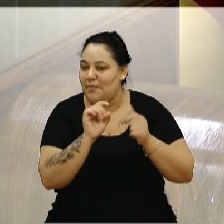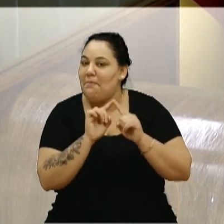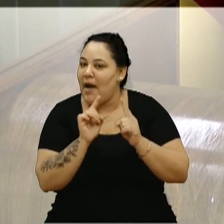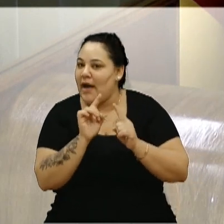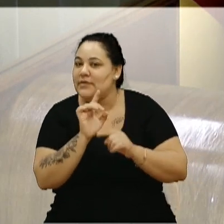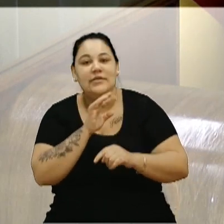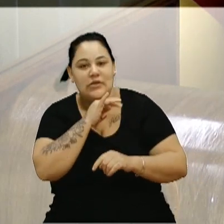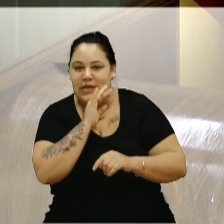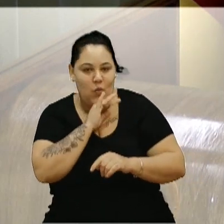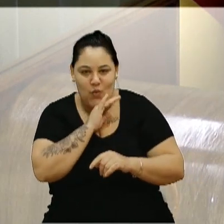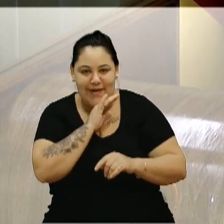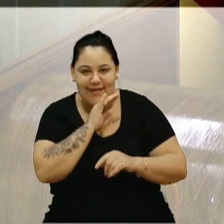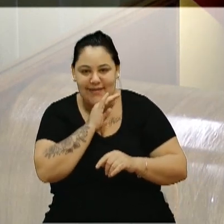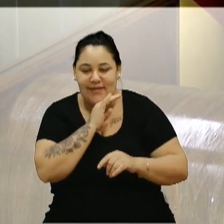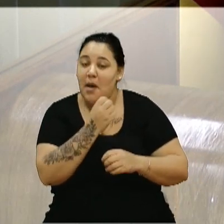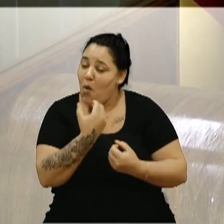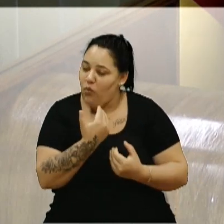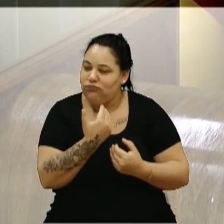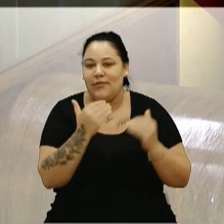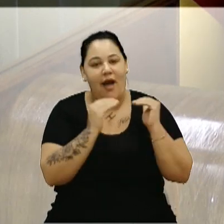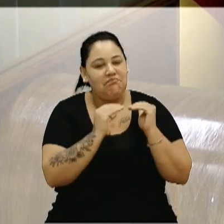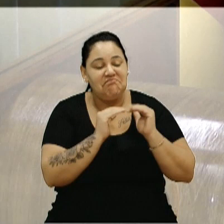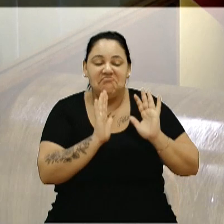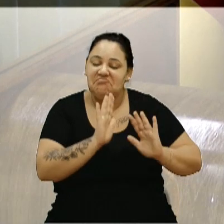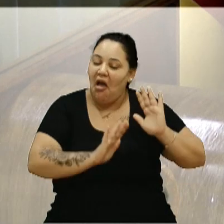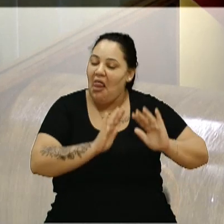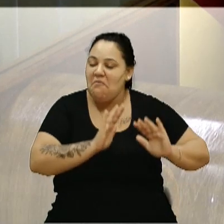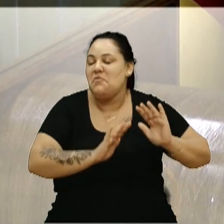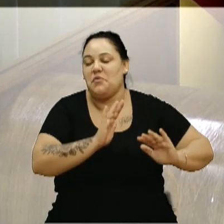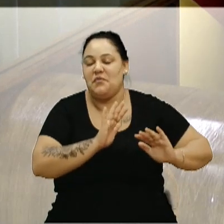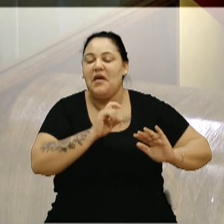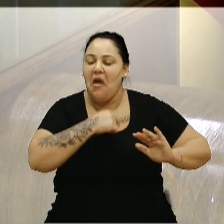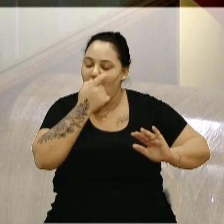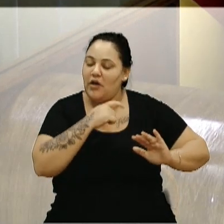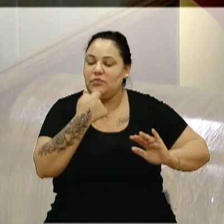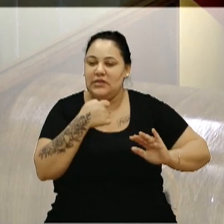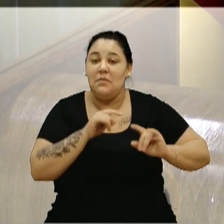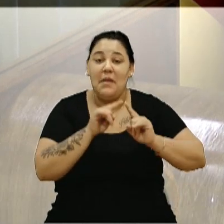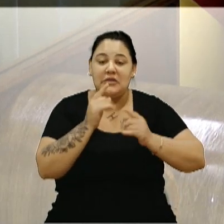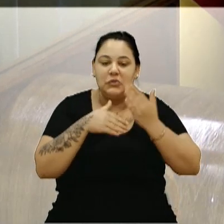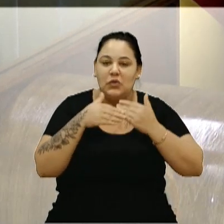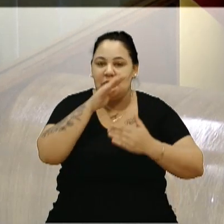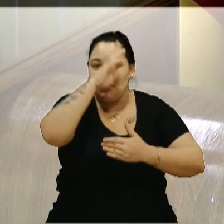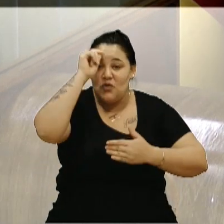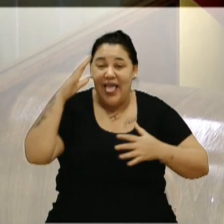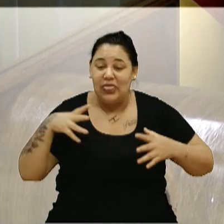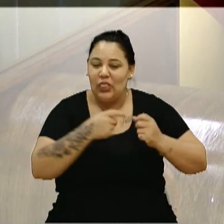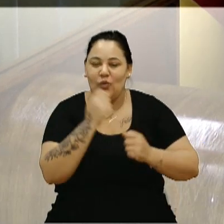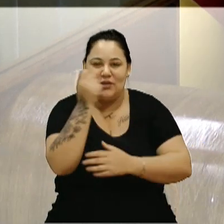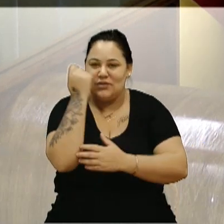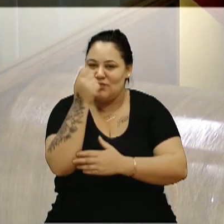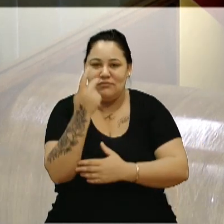está equilibrada. Eu acho que é dentro disso que a gente precisa. Porém, todas as prefeituras, todas do Rio Grande do